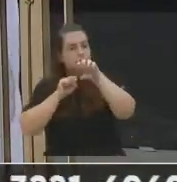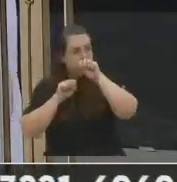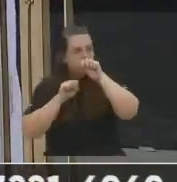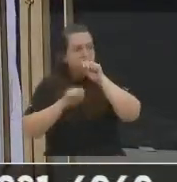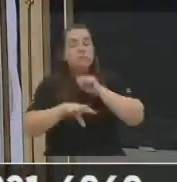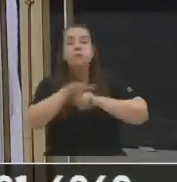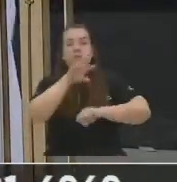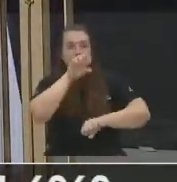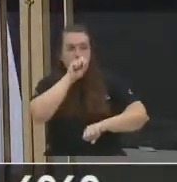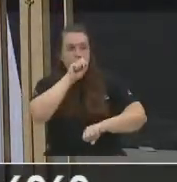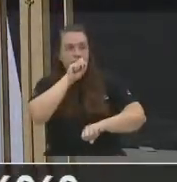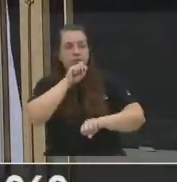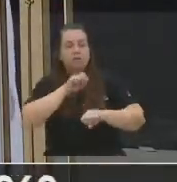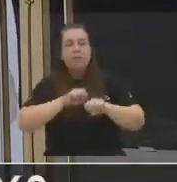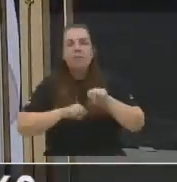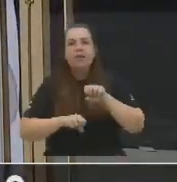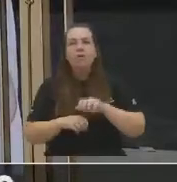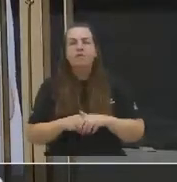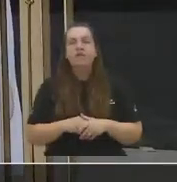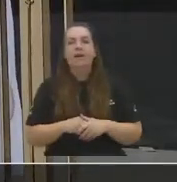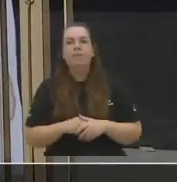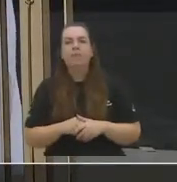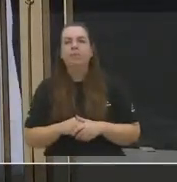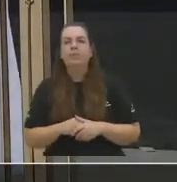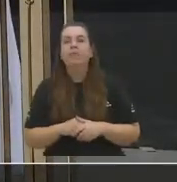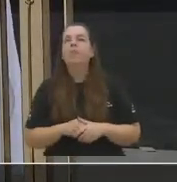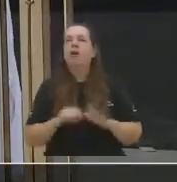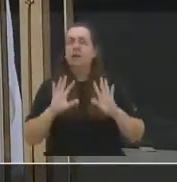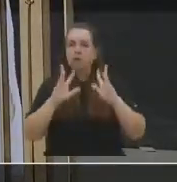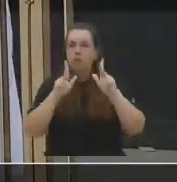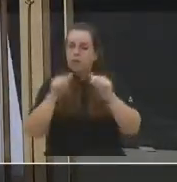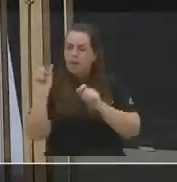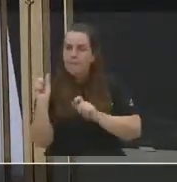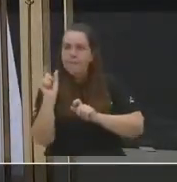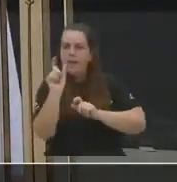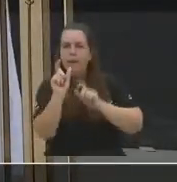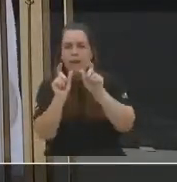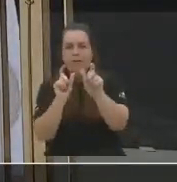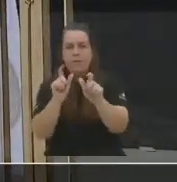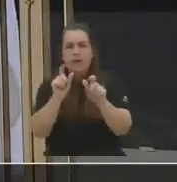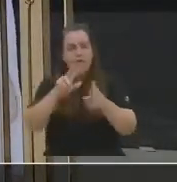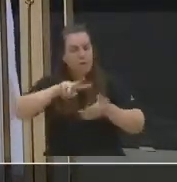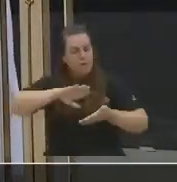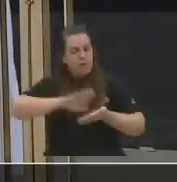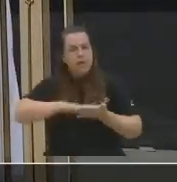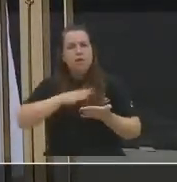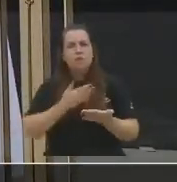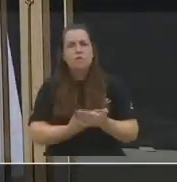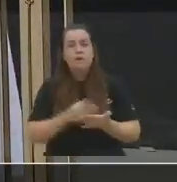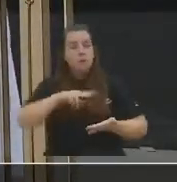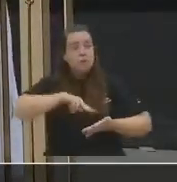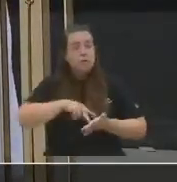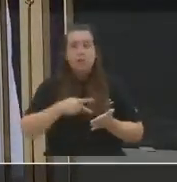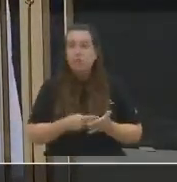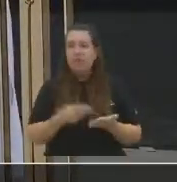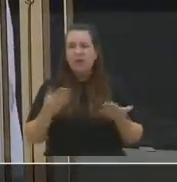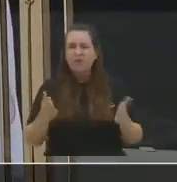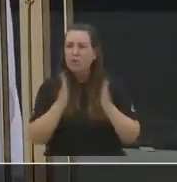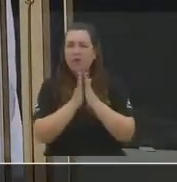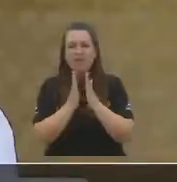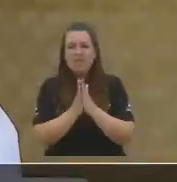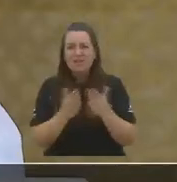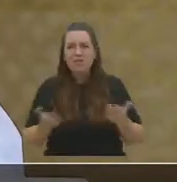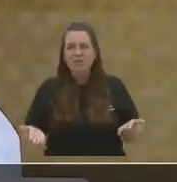Cristo. São todas palavras para traduzir o significado do fenômeno